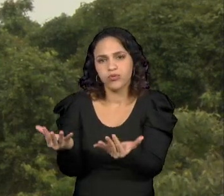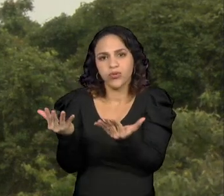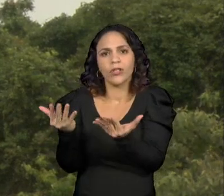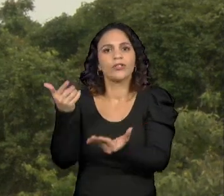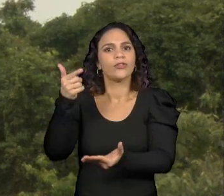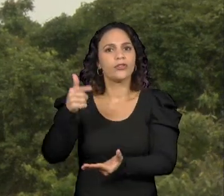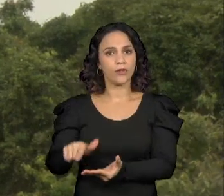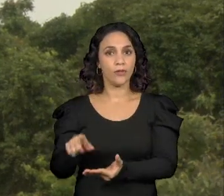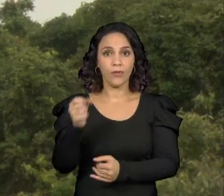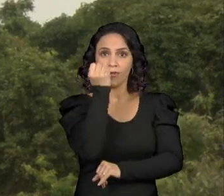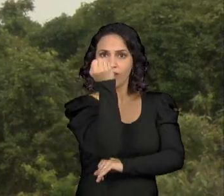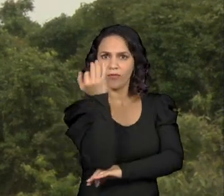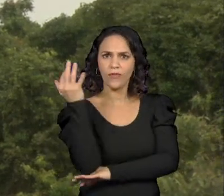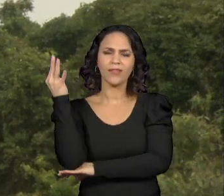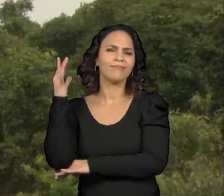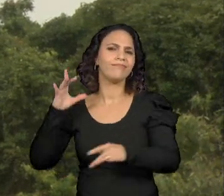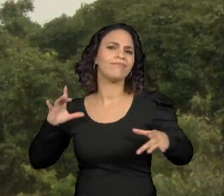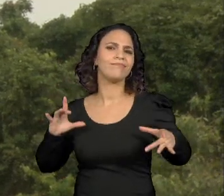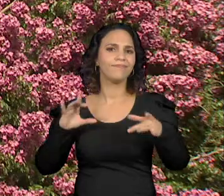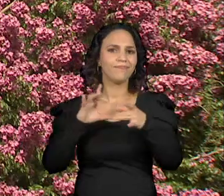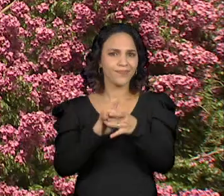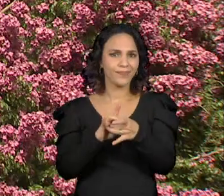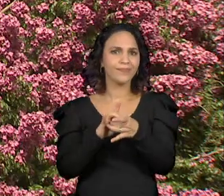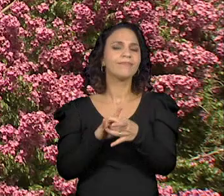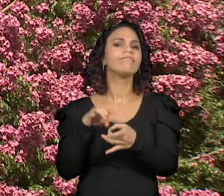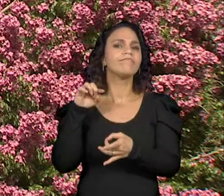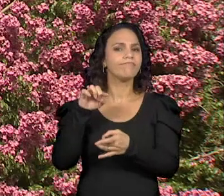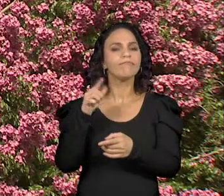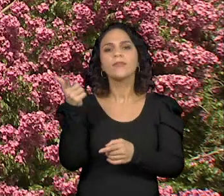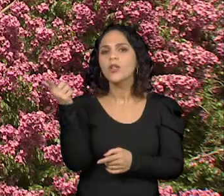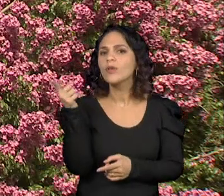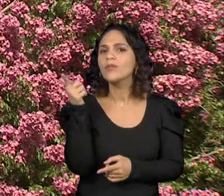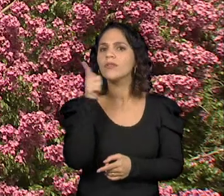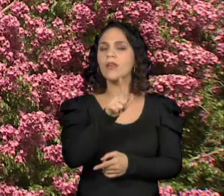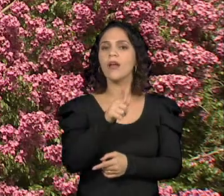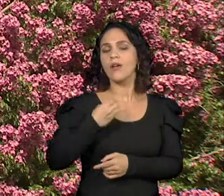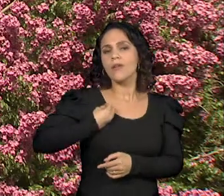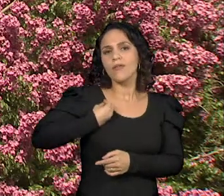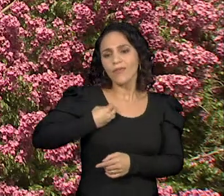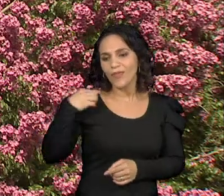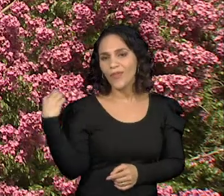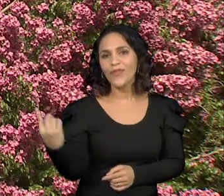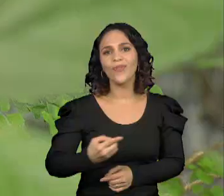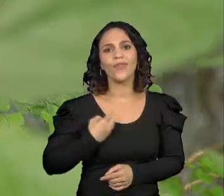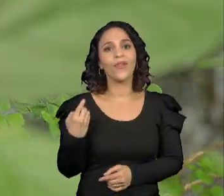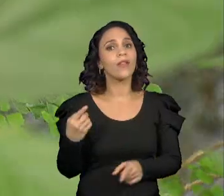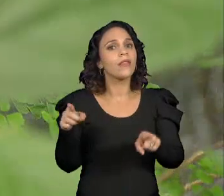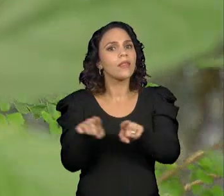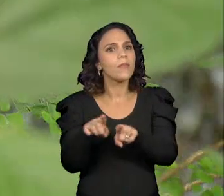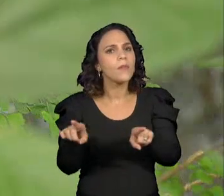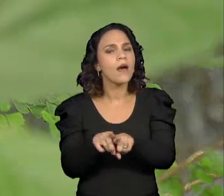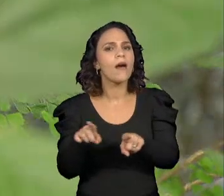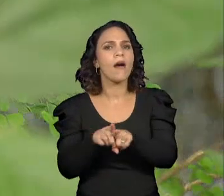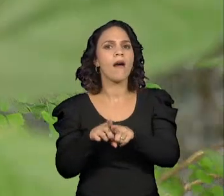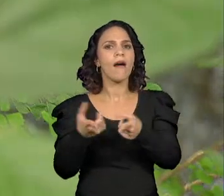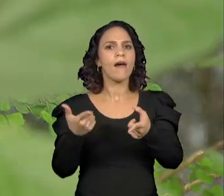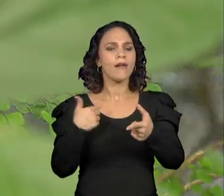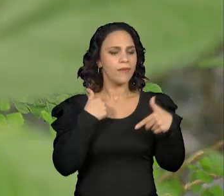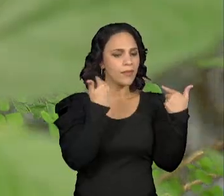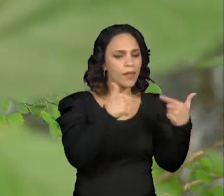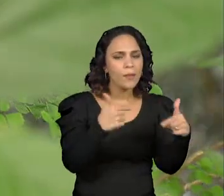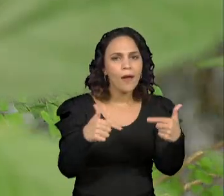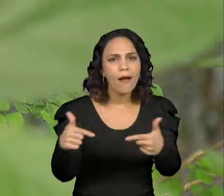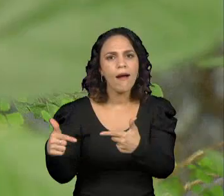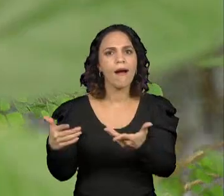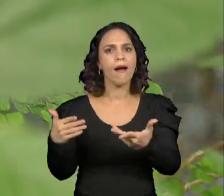está diretamente associada a essa questão para garantir a nossa sobrevivência, para garantir, né, as atividades,